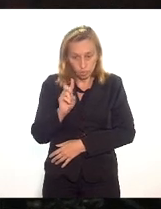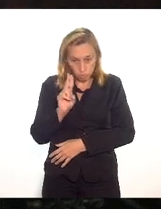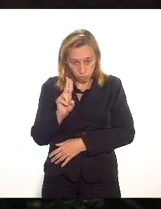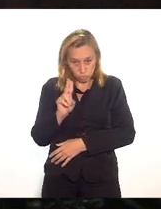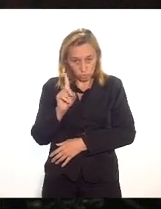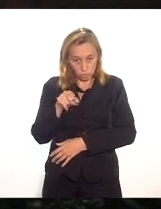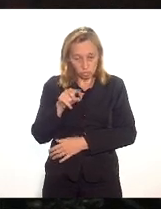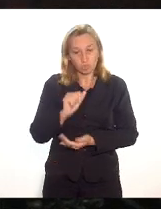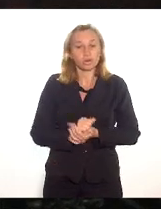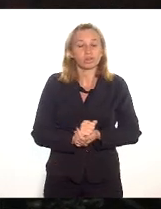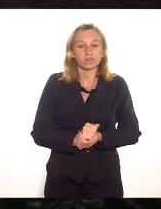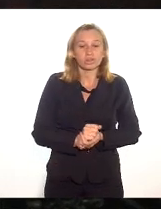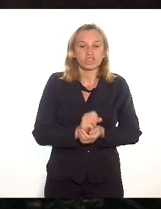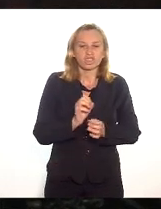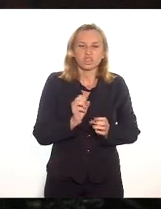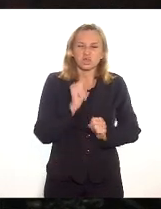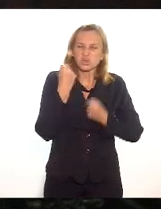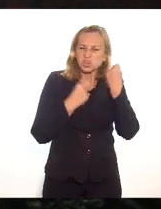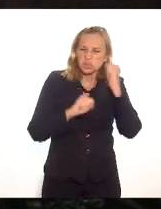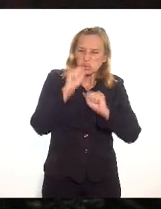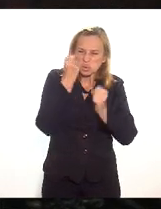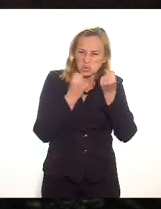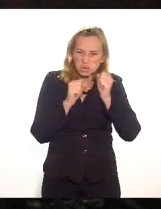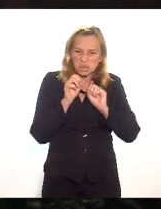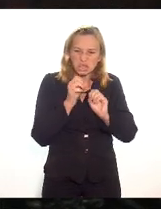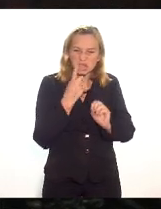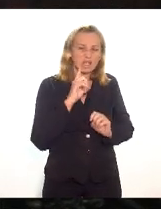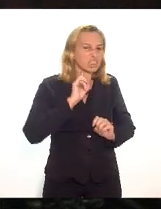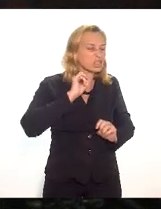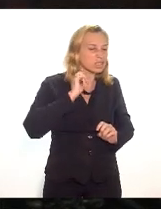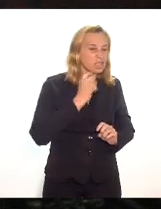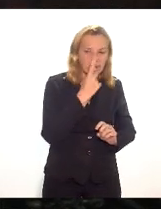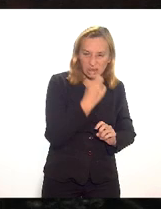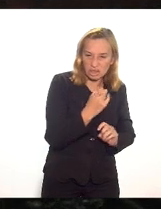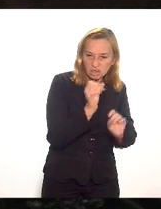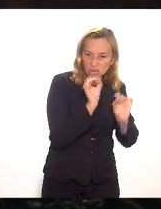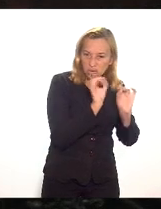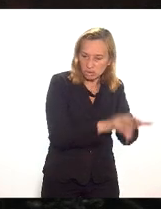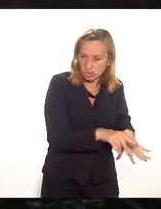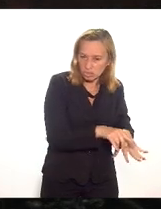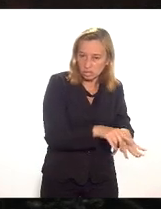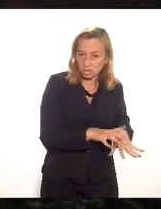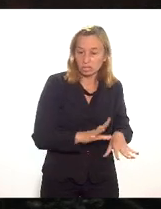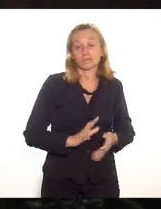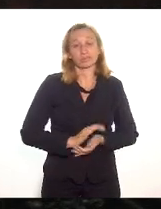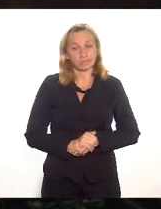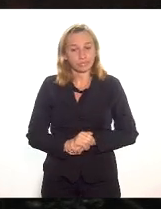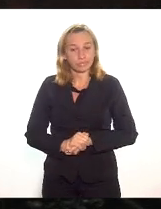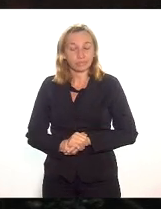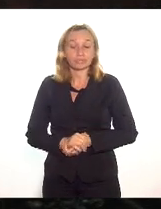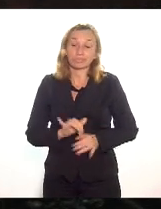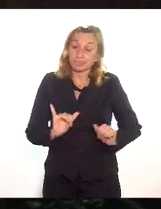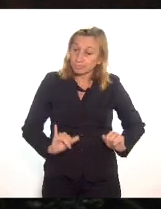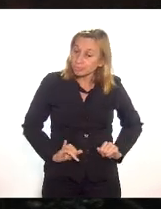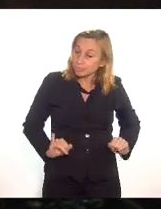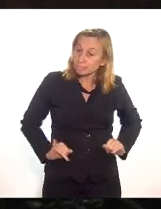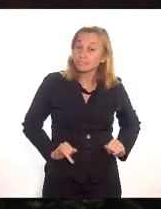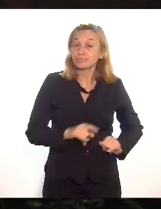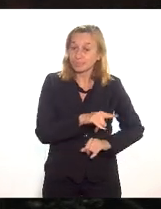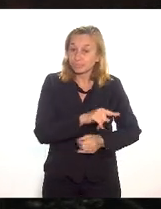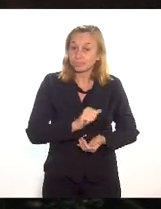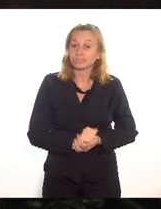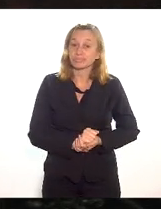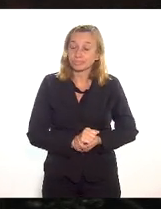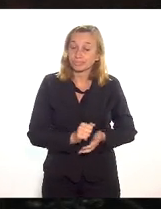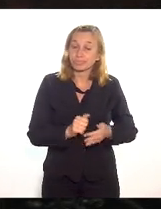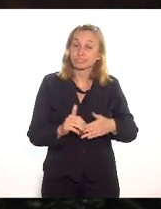dejetos industriais, sanitários, ele, ano a ano, vem sofrendo